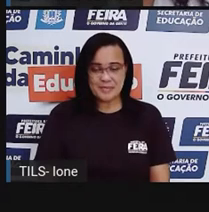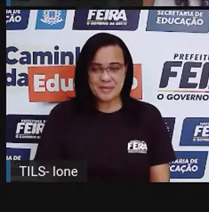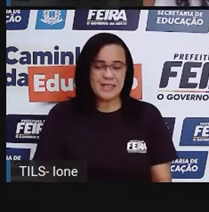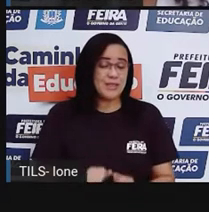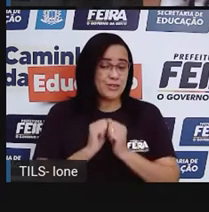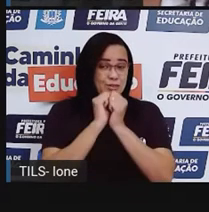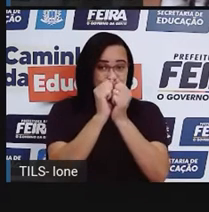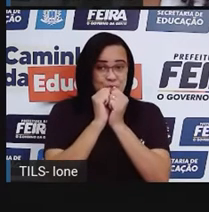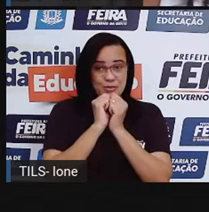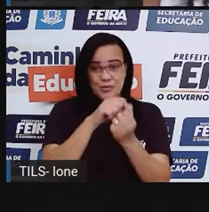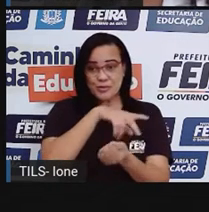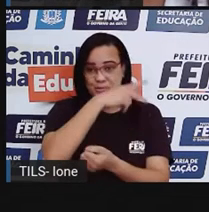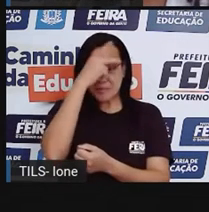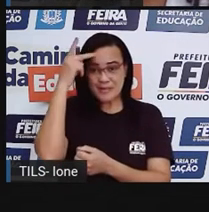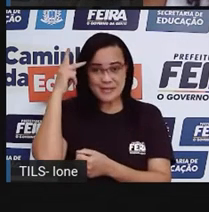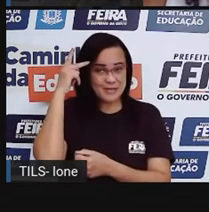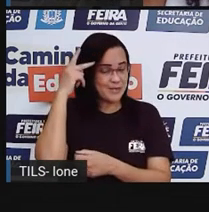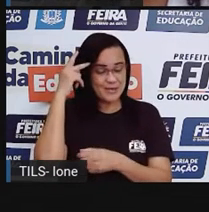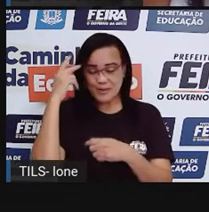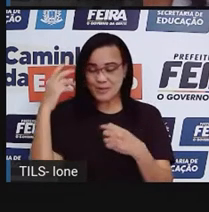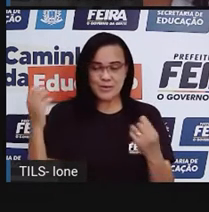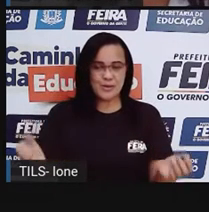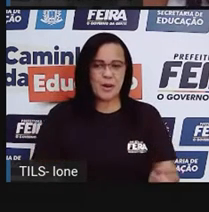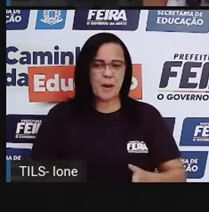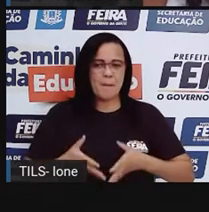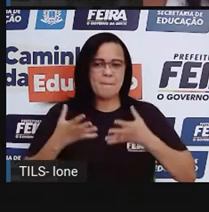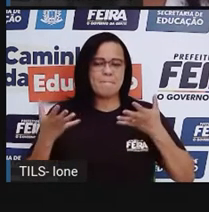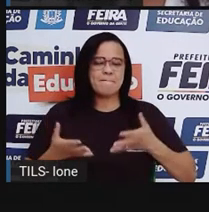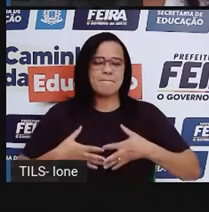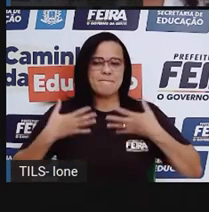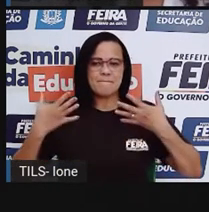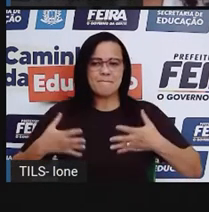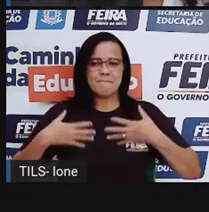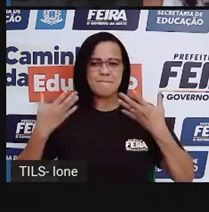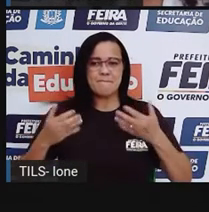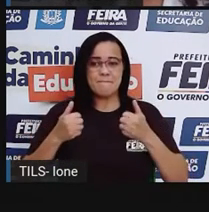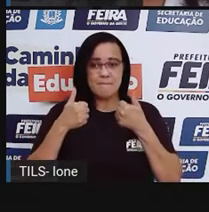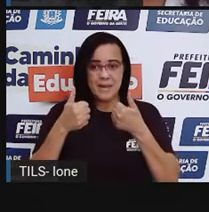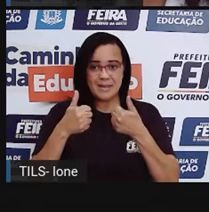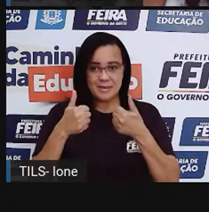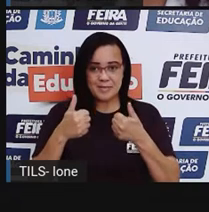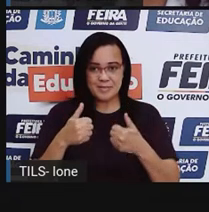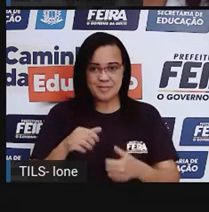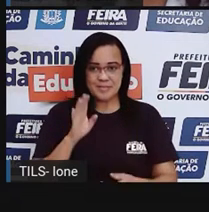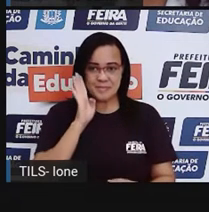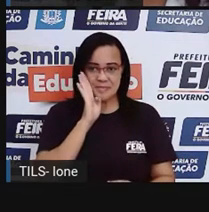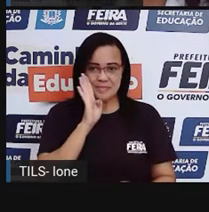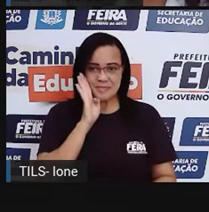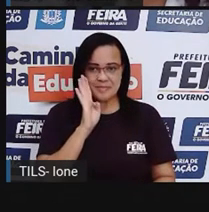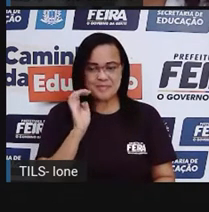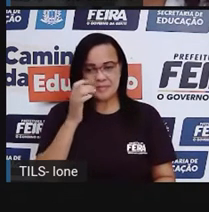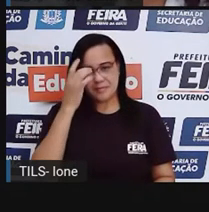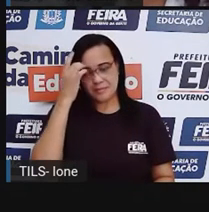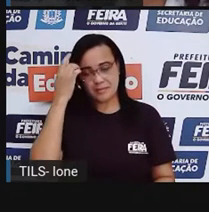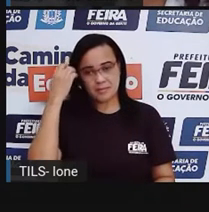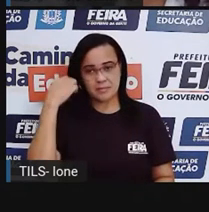de pessoas que estão assim, né? Com a energia, ó, bem legal. Vamos ver outro, ó.